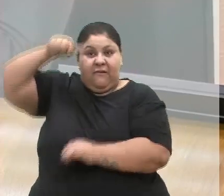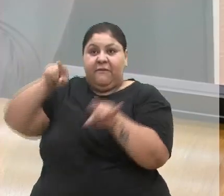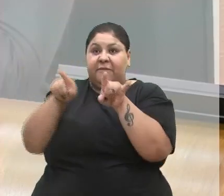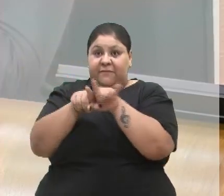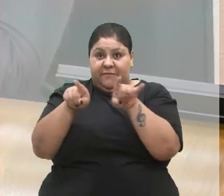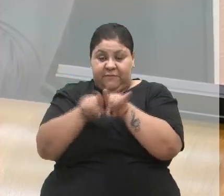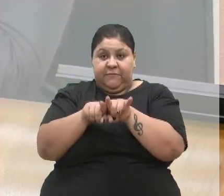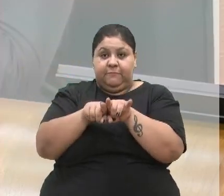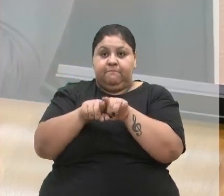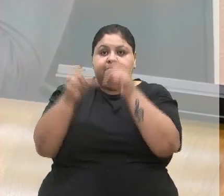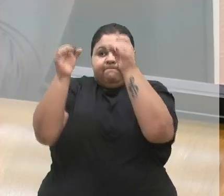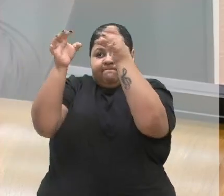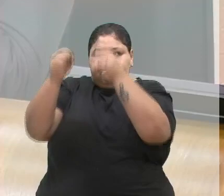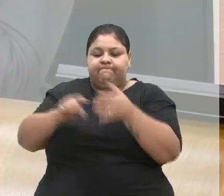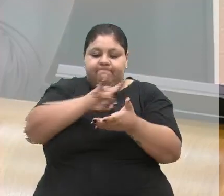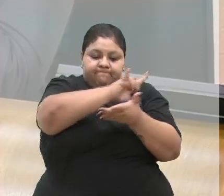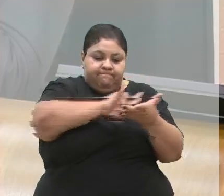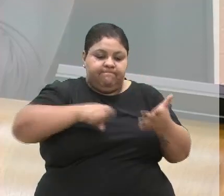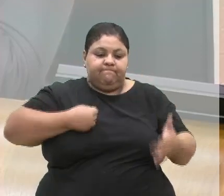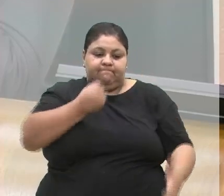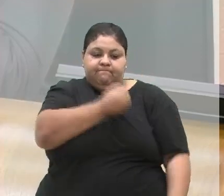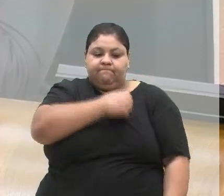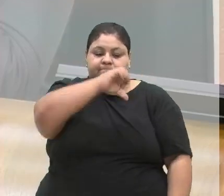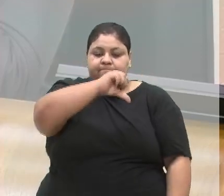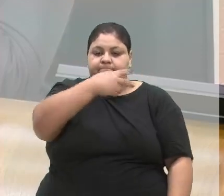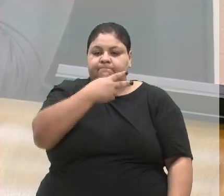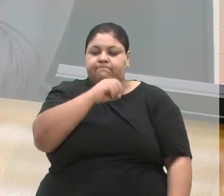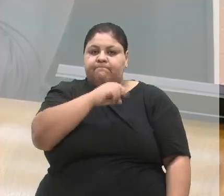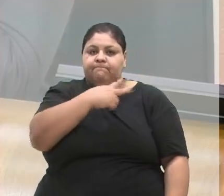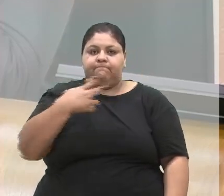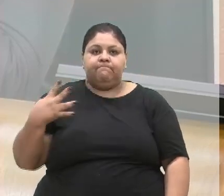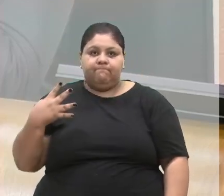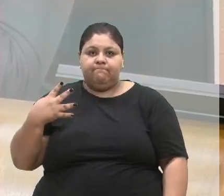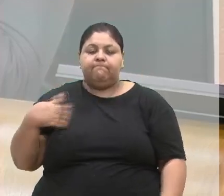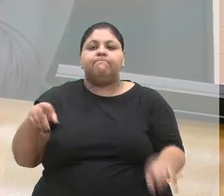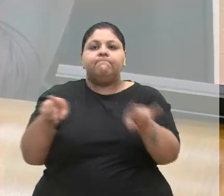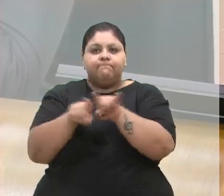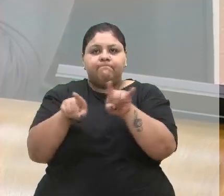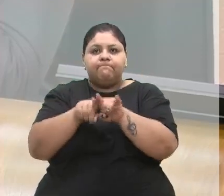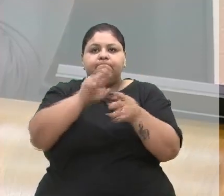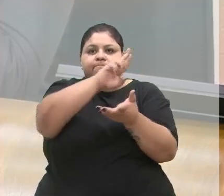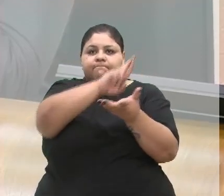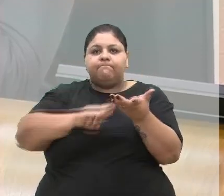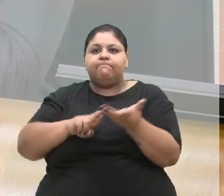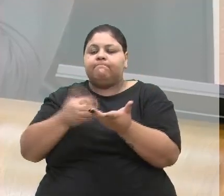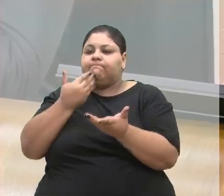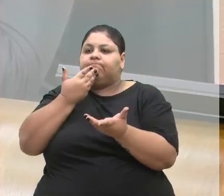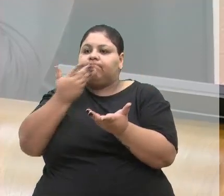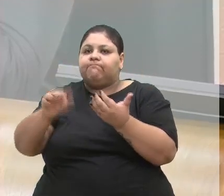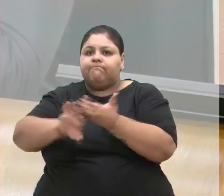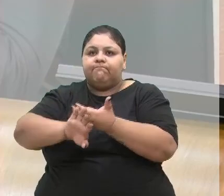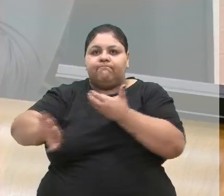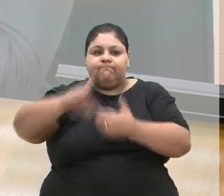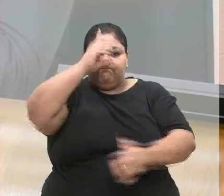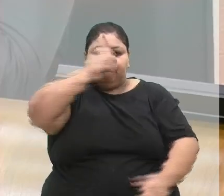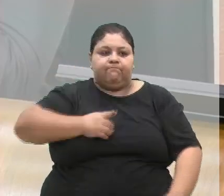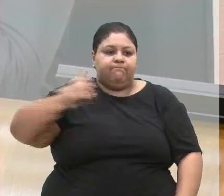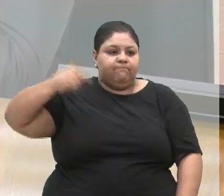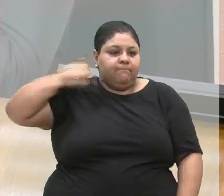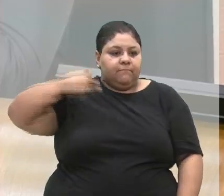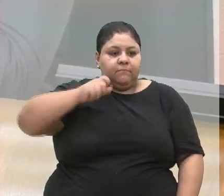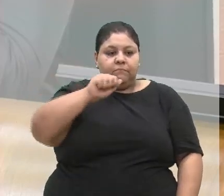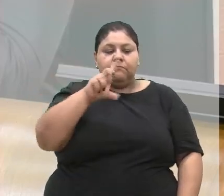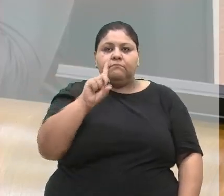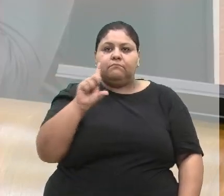conforme especifica o documento 9/2024, considerando o requerimento de pedido de licença do mandato do vereador Adam